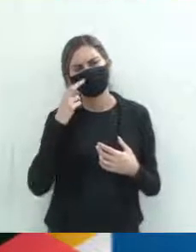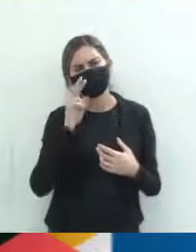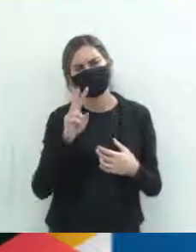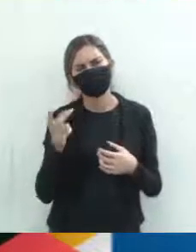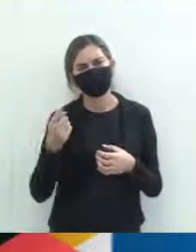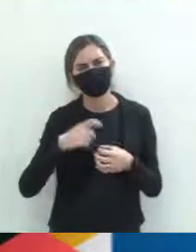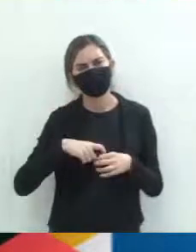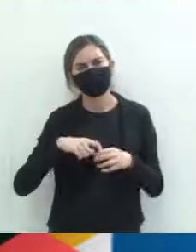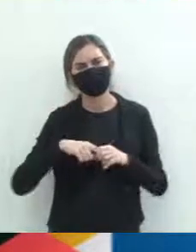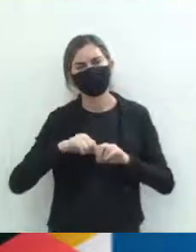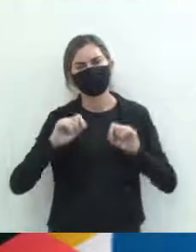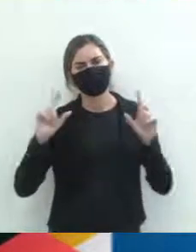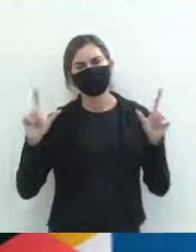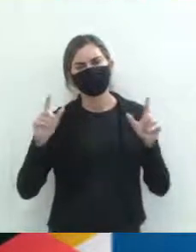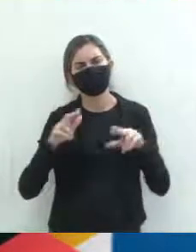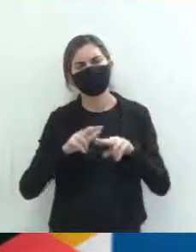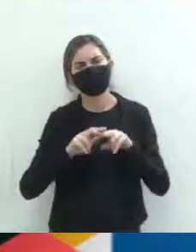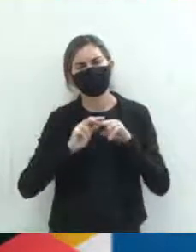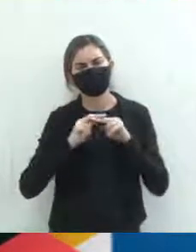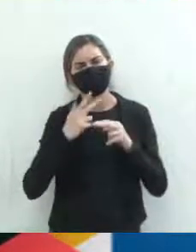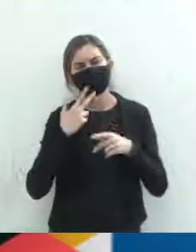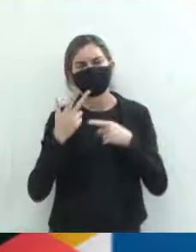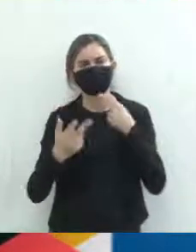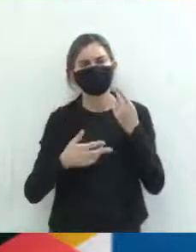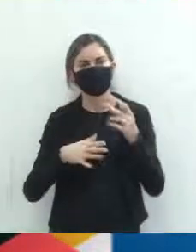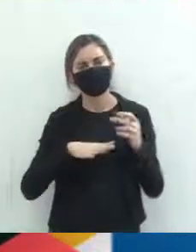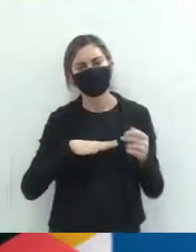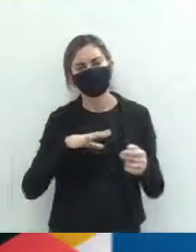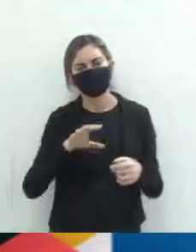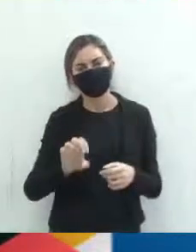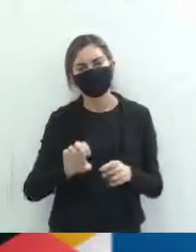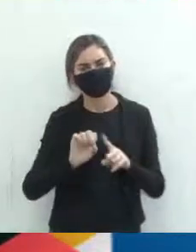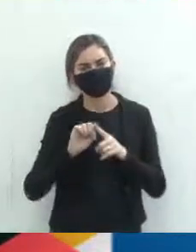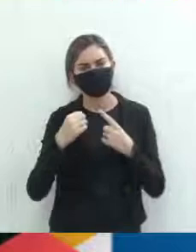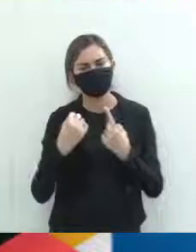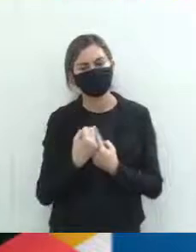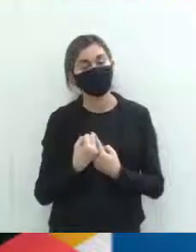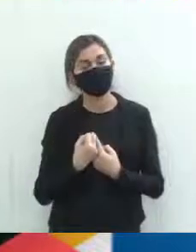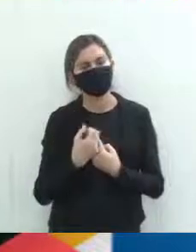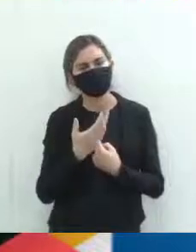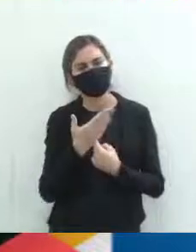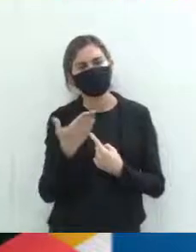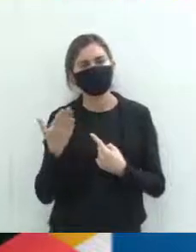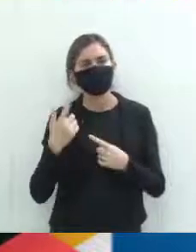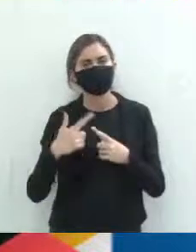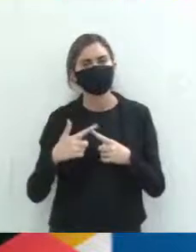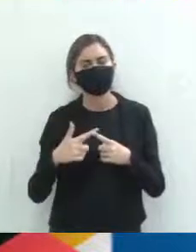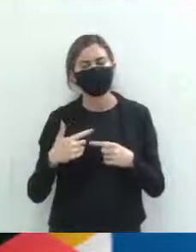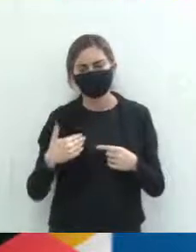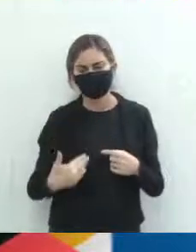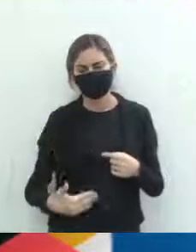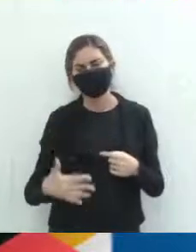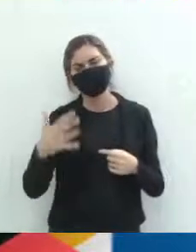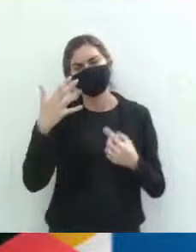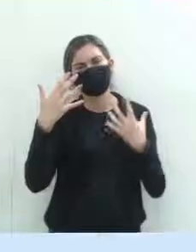aqui ao slide. Por isso que eu digo aqui que a ética é um modo social de agir. Porque eu vou